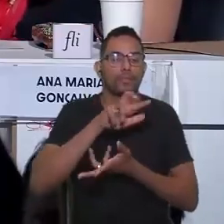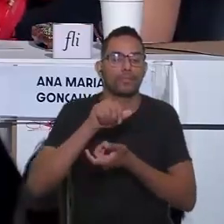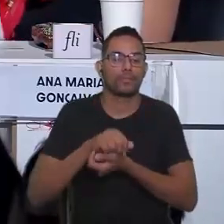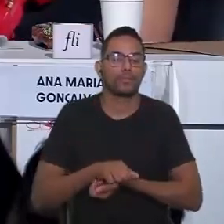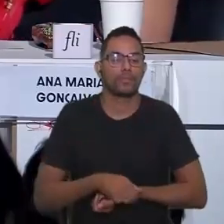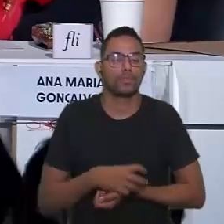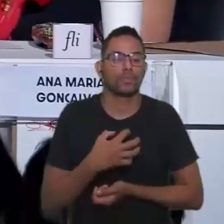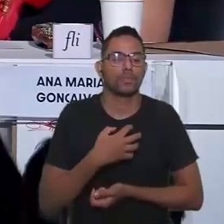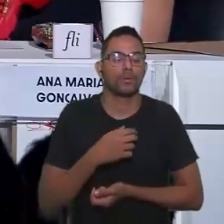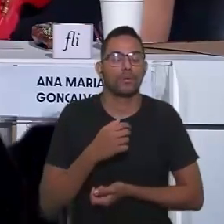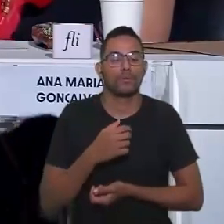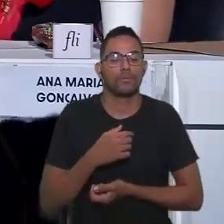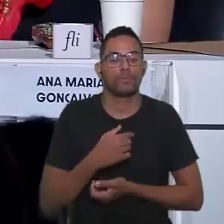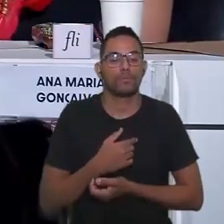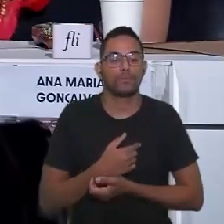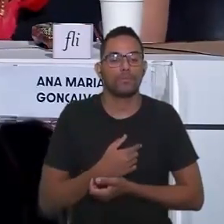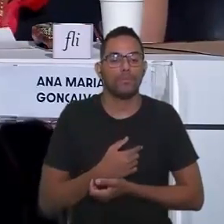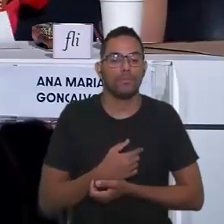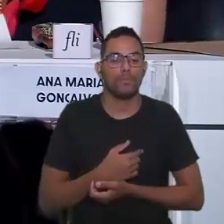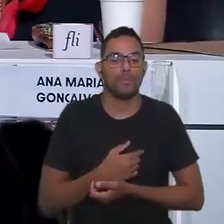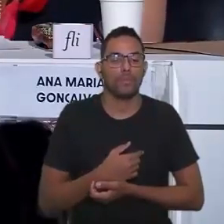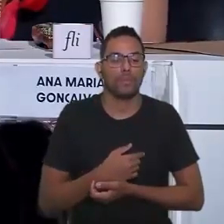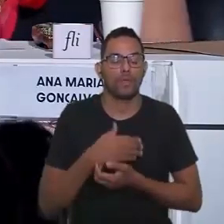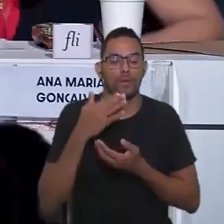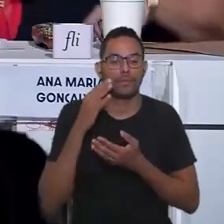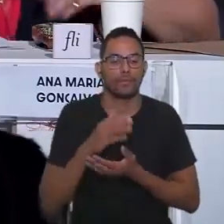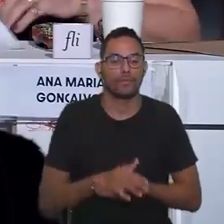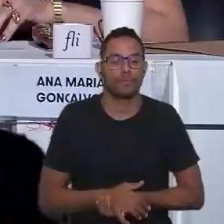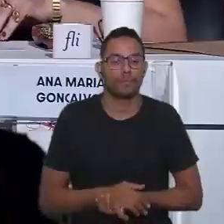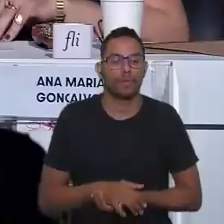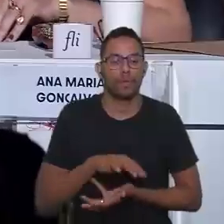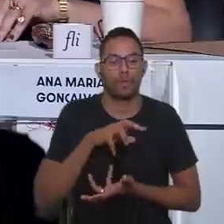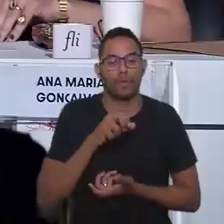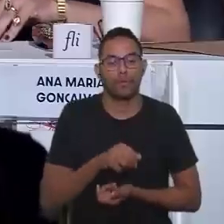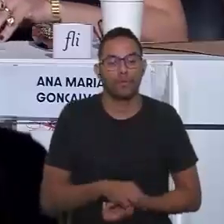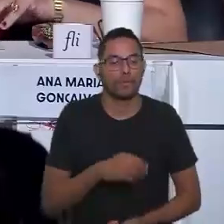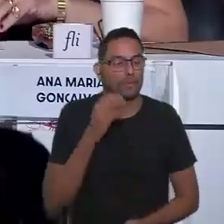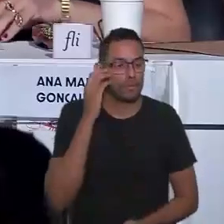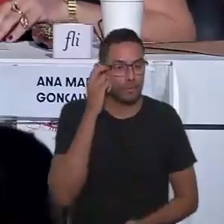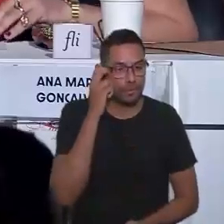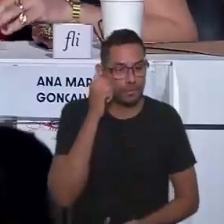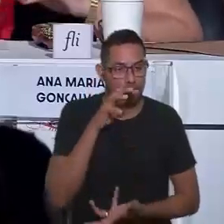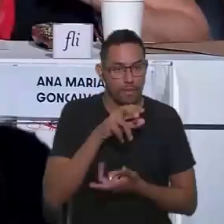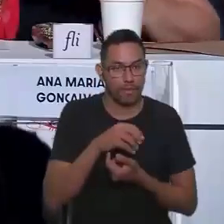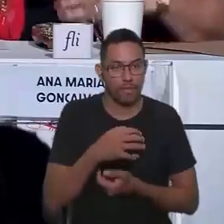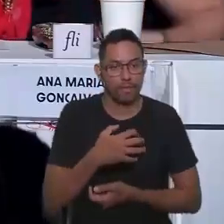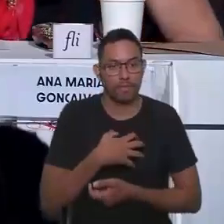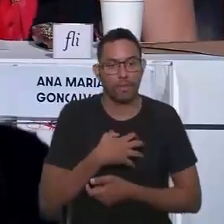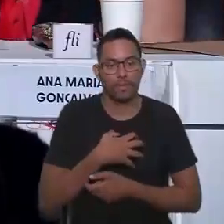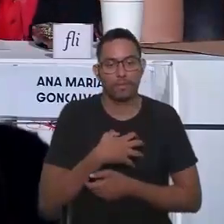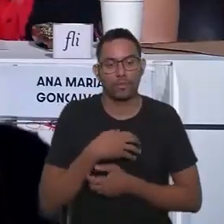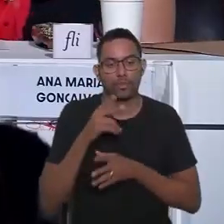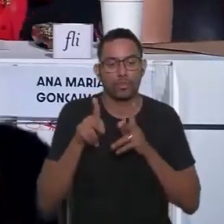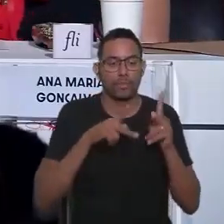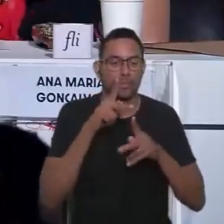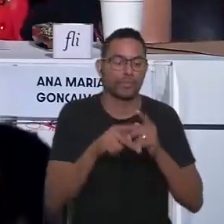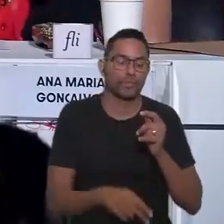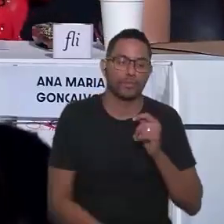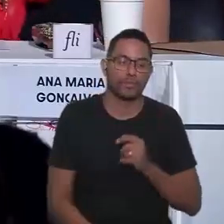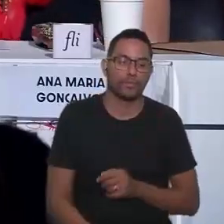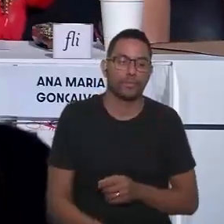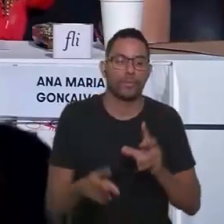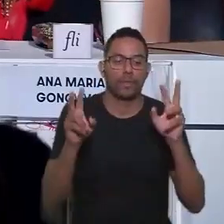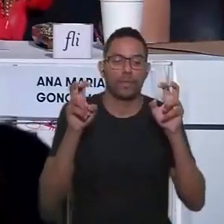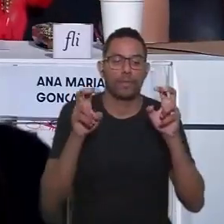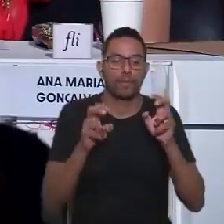universo simbólico de de universo simbólico de um povo.